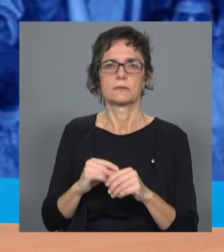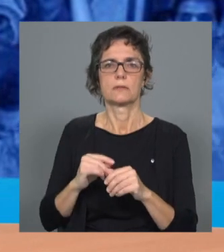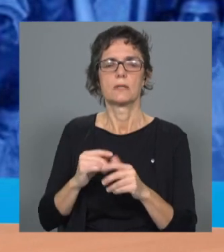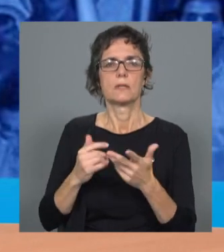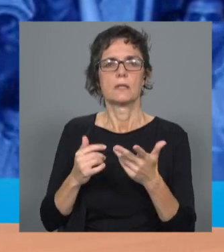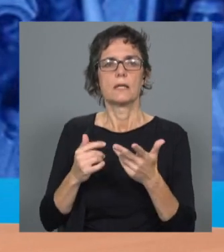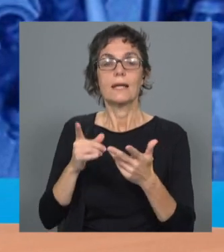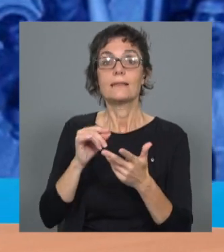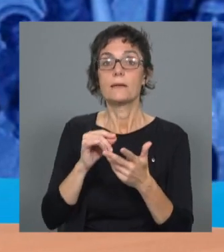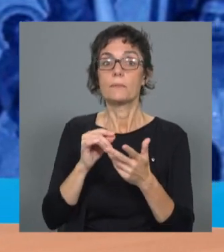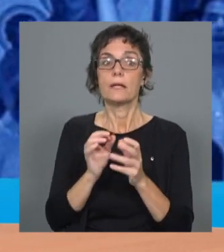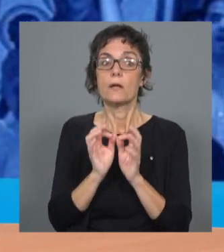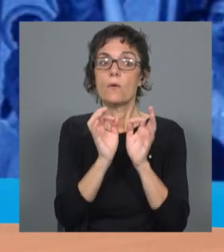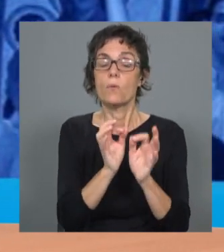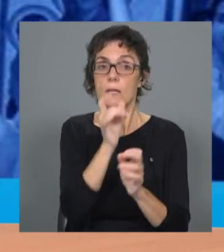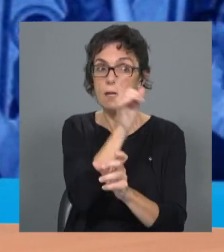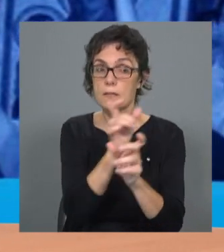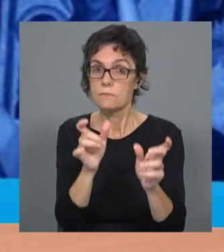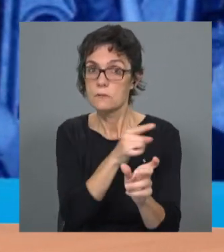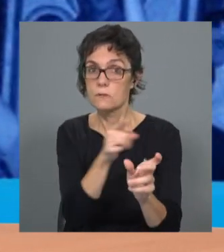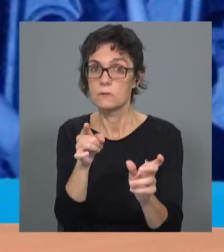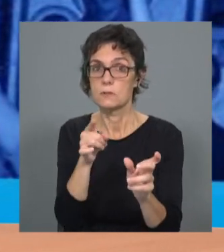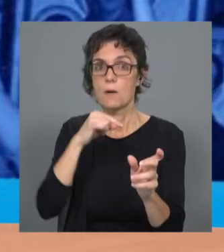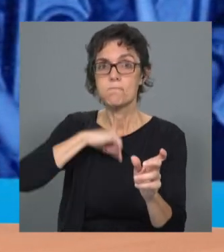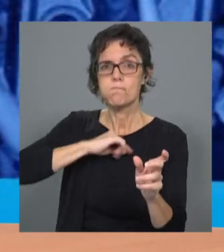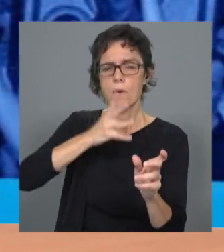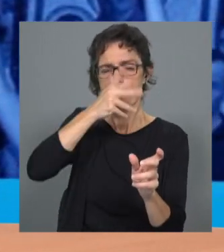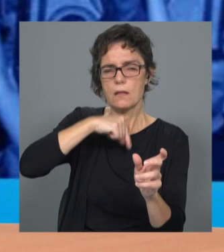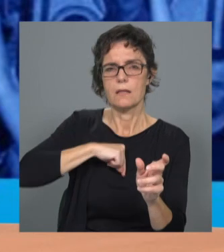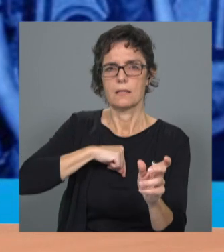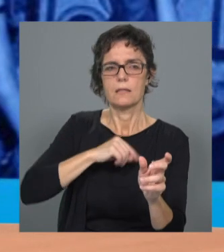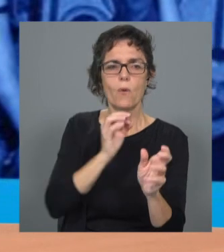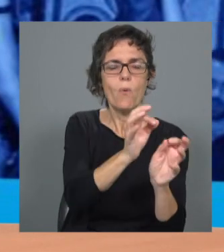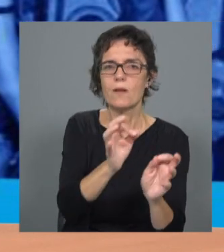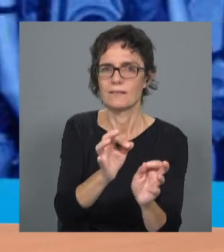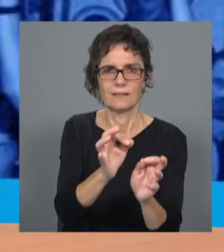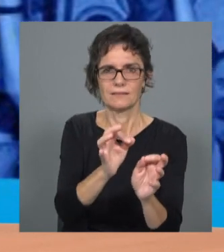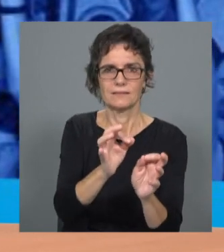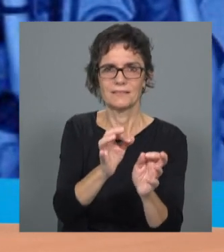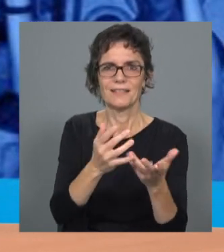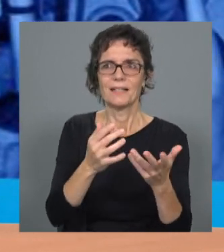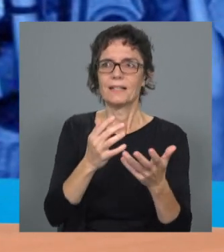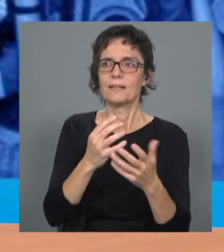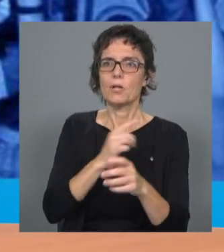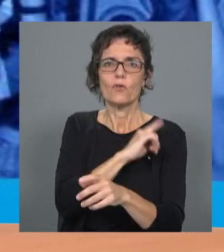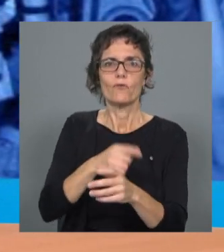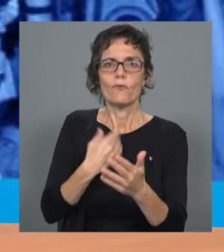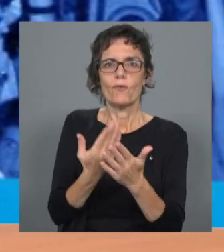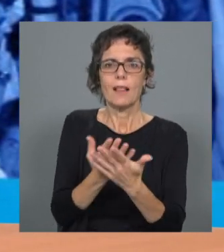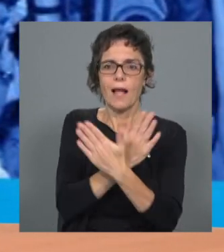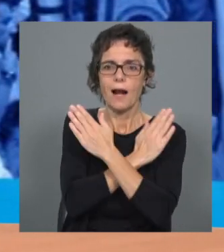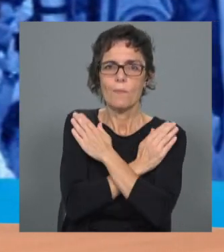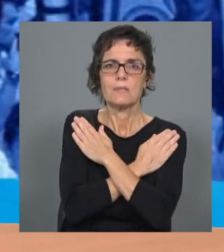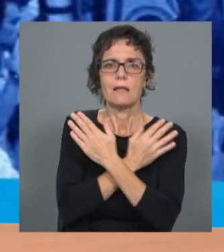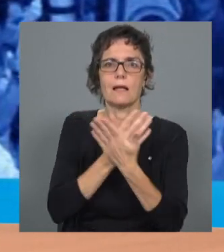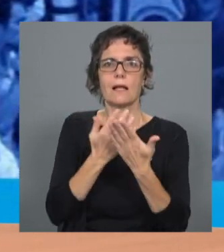sentiram estas ausências e vão sentindo estas ausências. E aí as amizades, as próprias